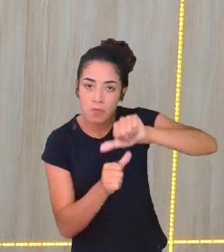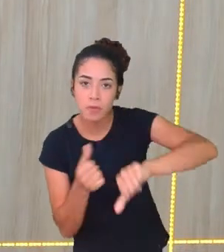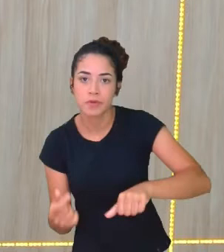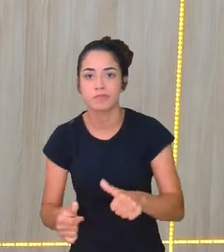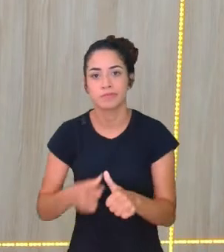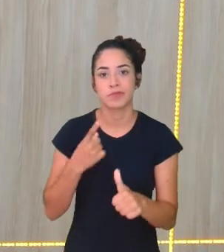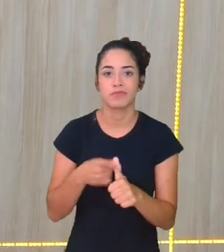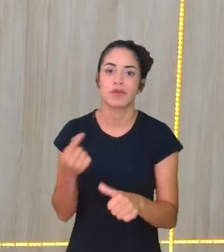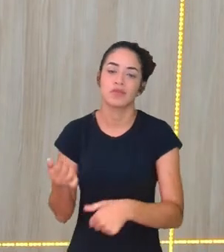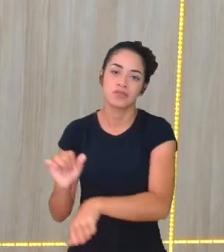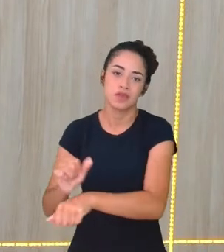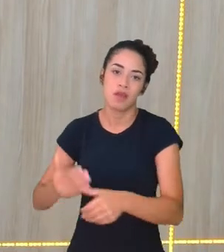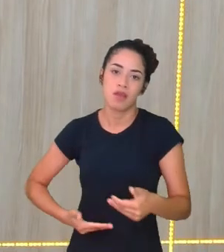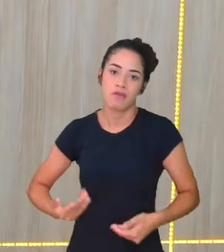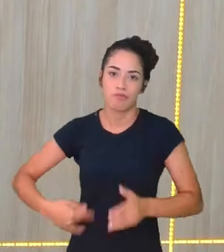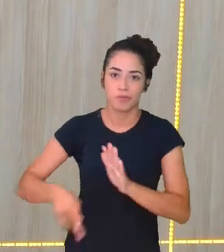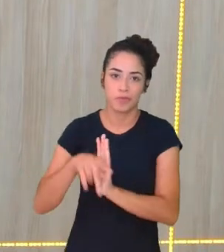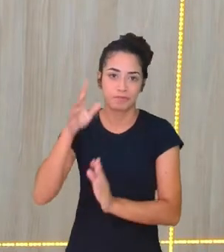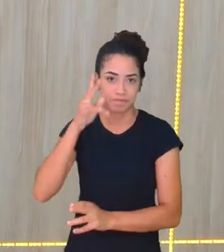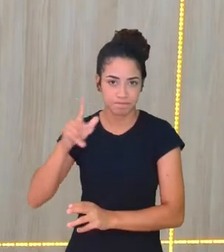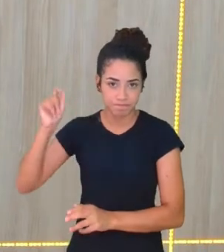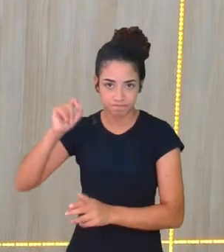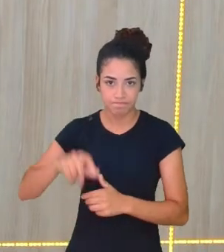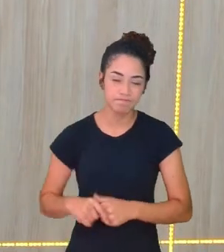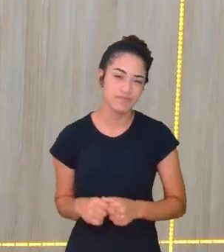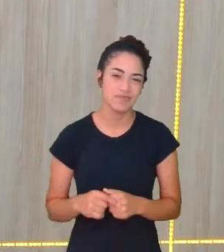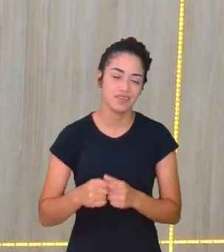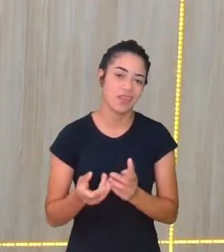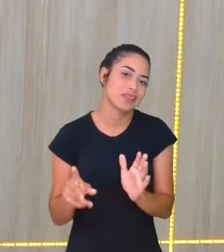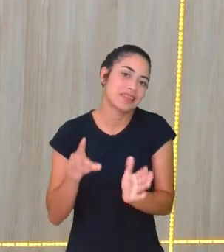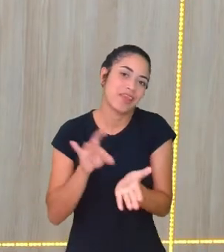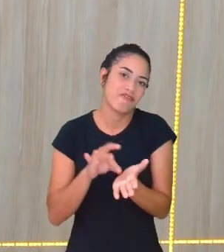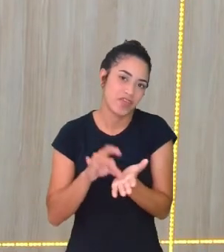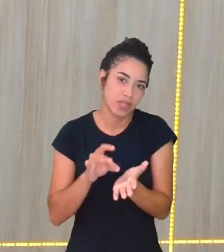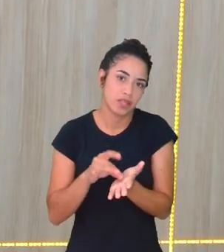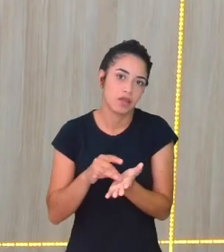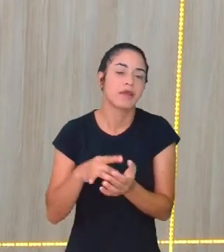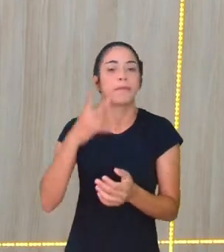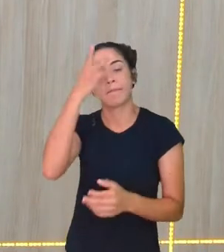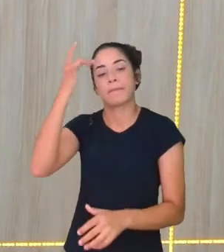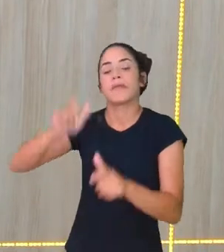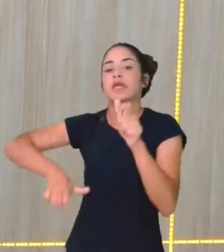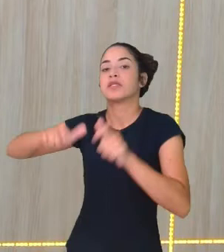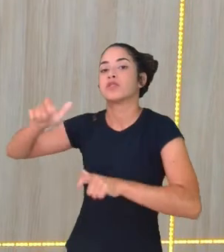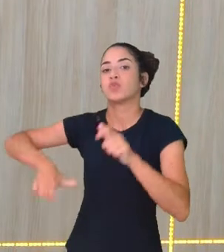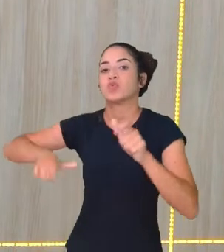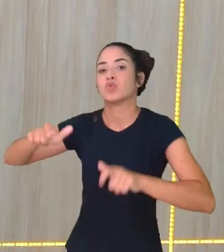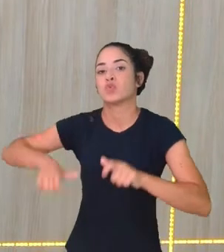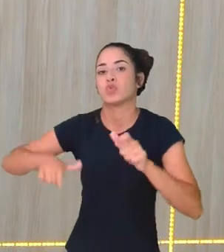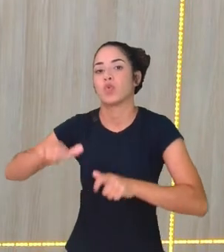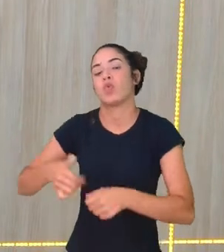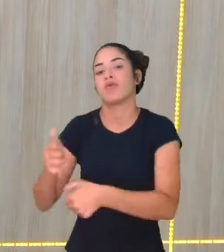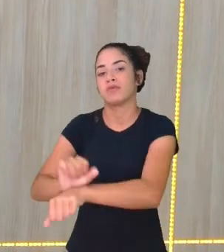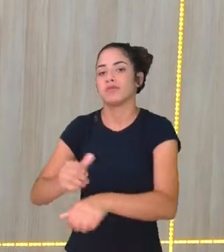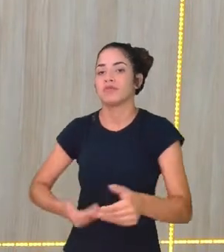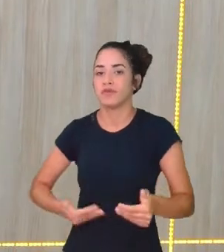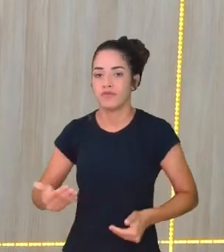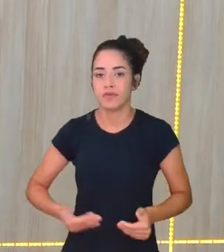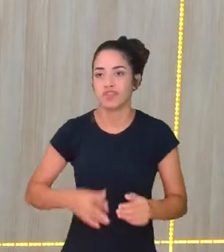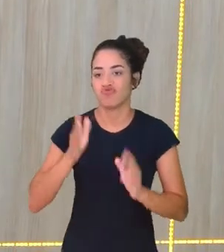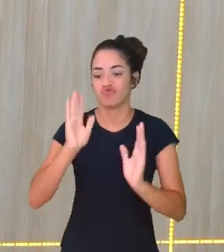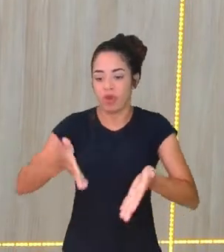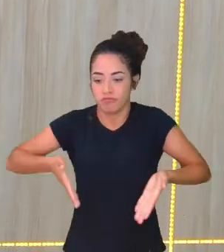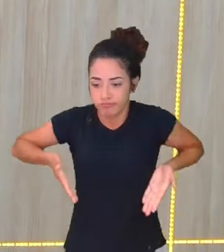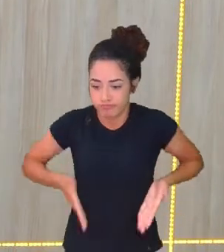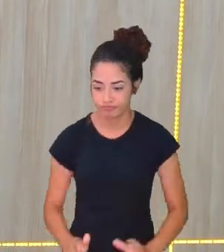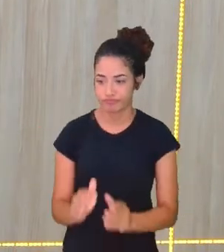escravos escravos africanos certo na realidade pessoas escravizadas né Ninguém nasce na condição de escravo as